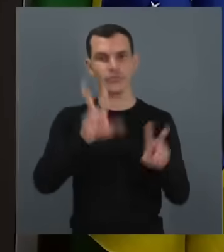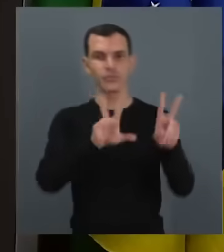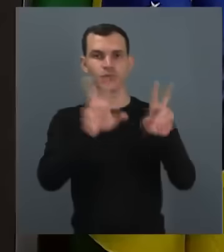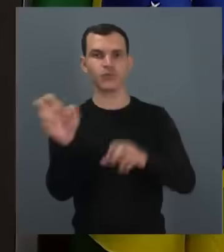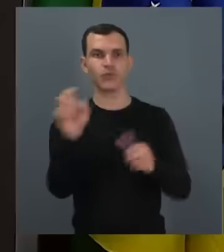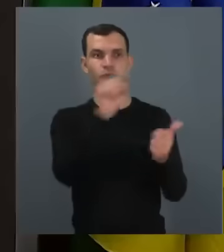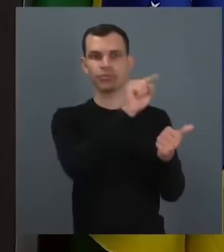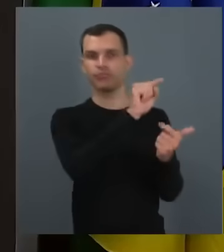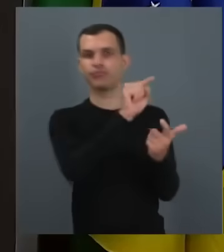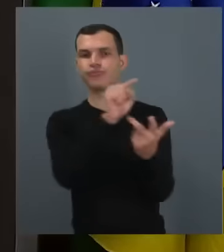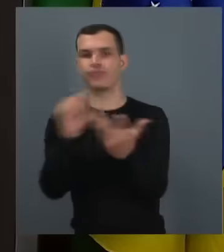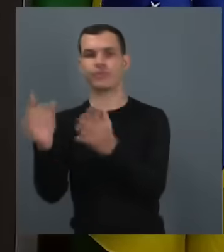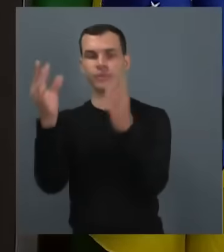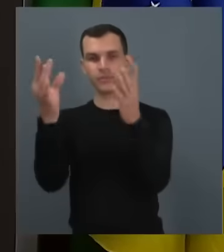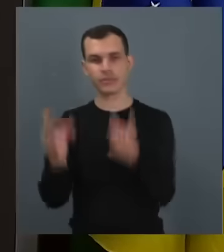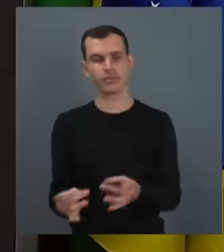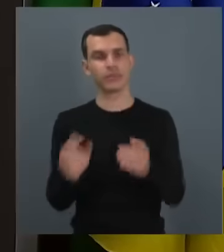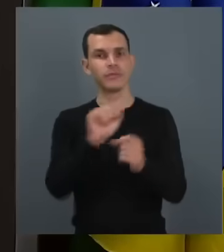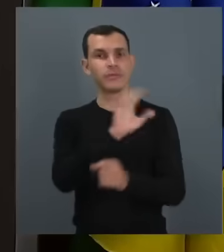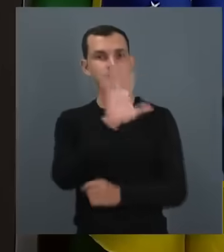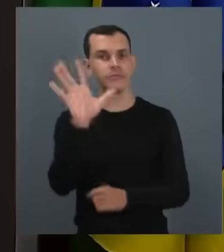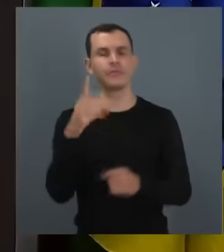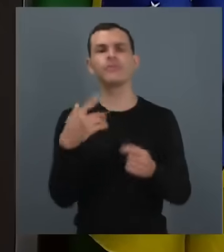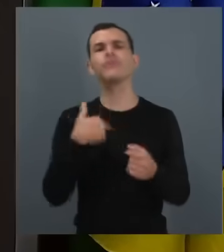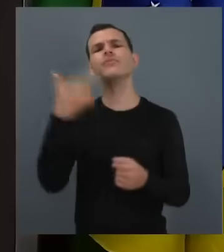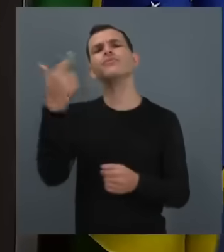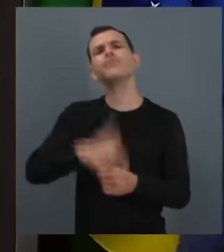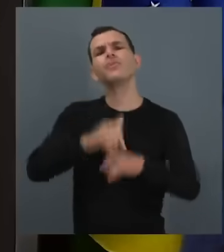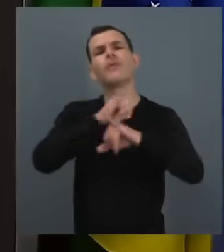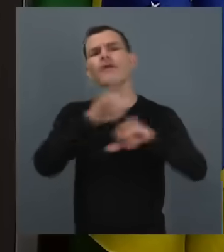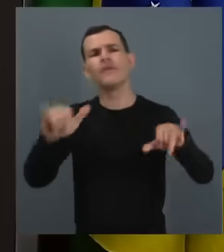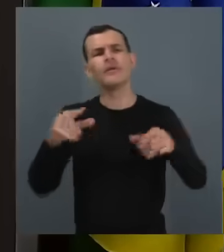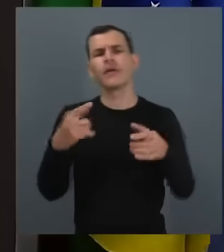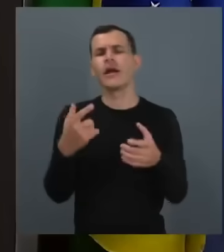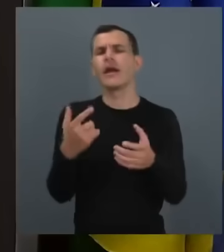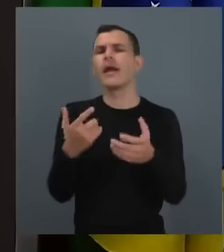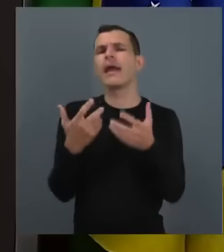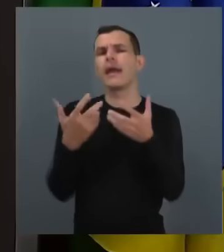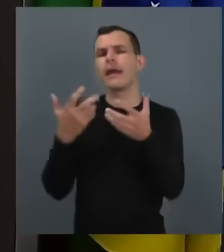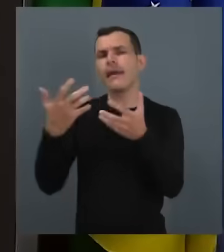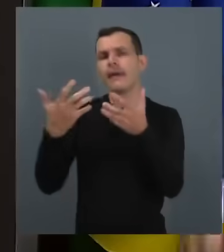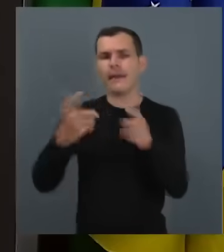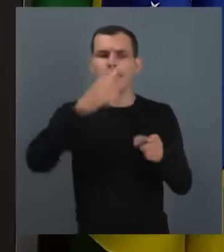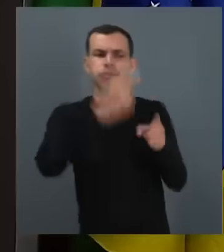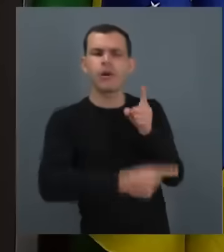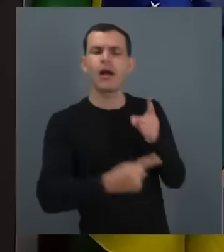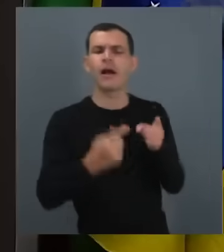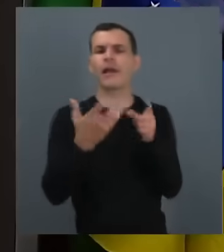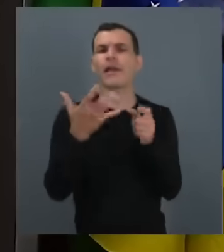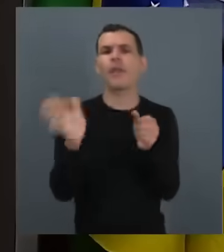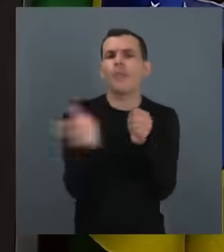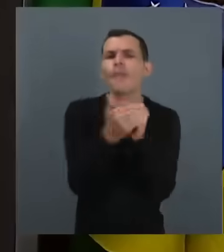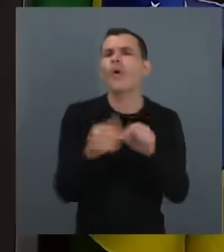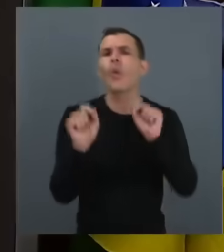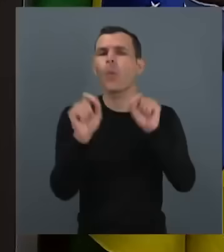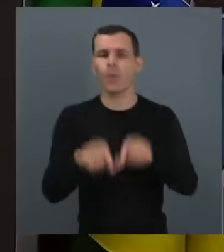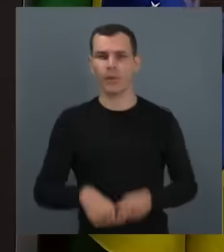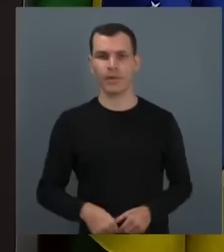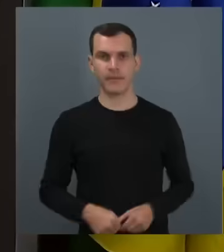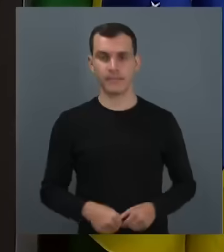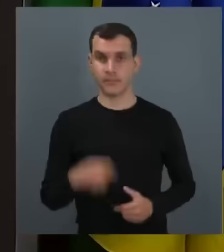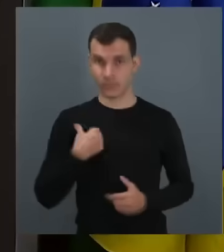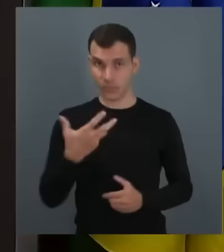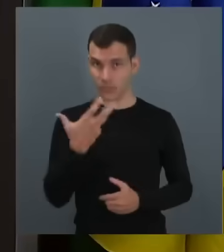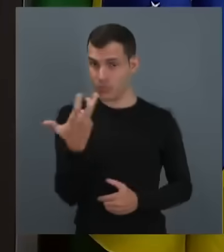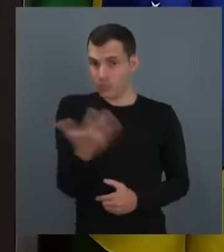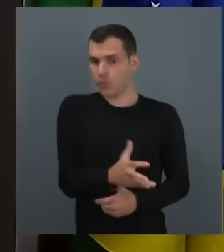óbvio. Repito, o que é que estão querendo esconder do povo brasileiro sobre esse caso? Não quero fazer nenhum julgamento, mas